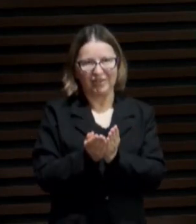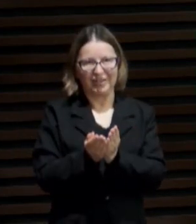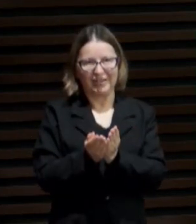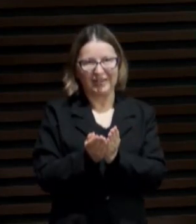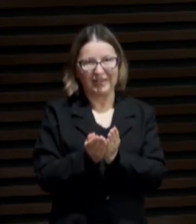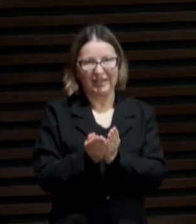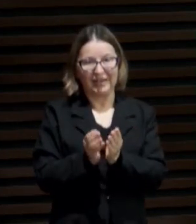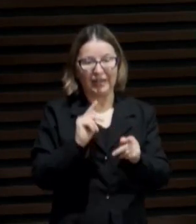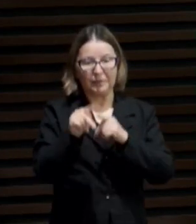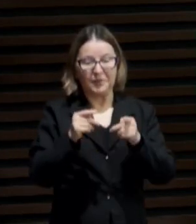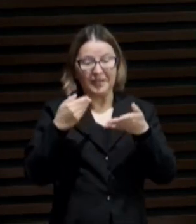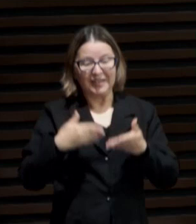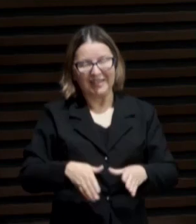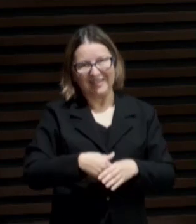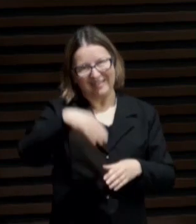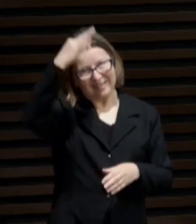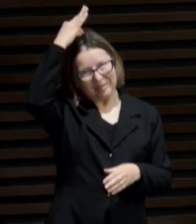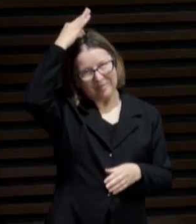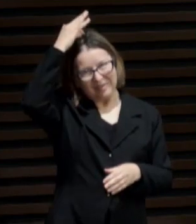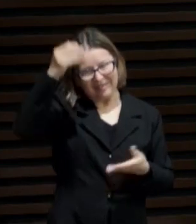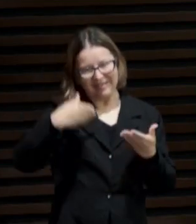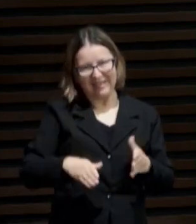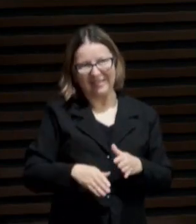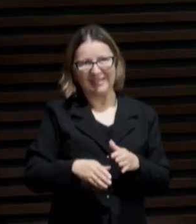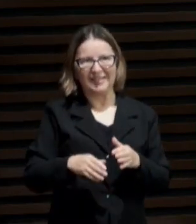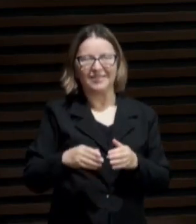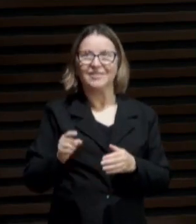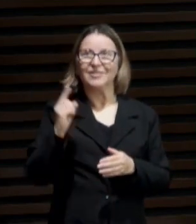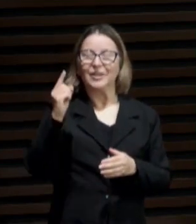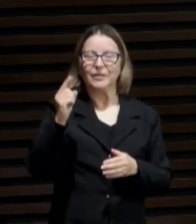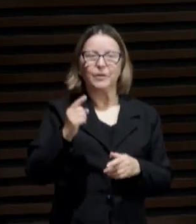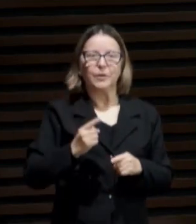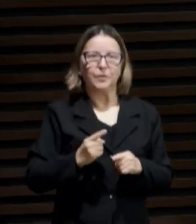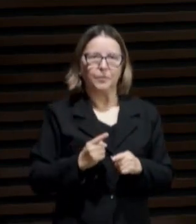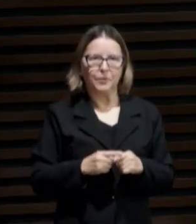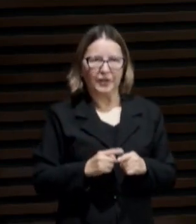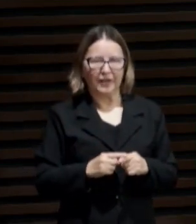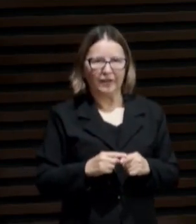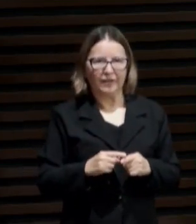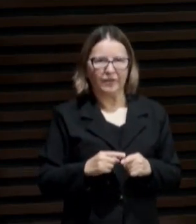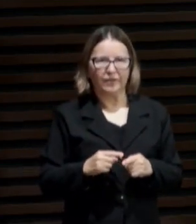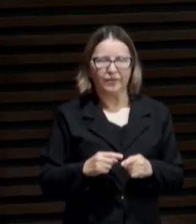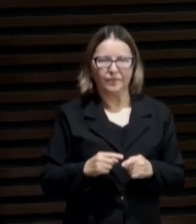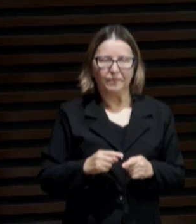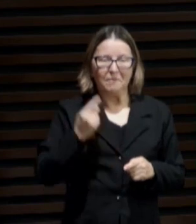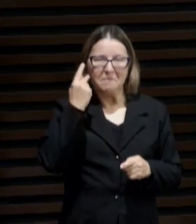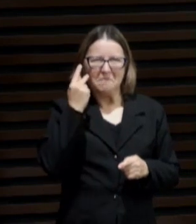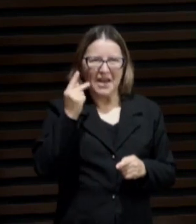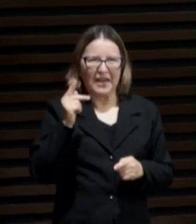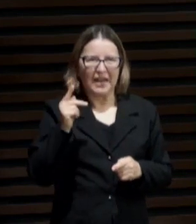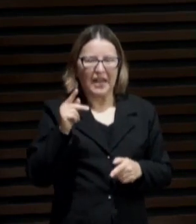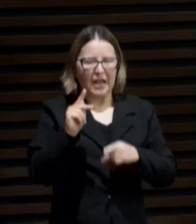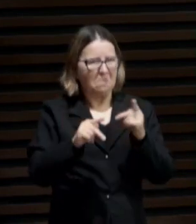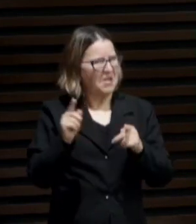de novo, aos que nasceram do alto. Porque o não cristão falar para palavras torpes, para ele